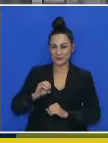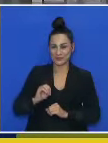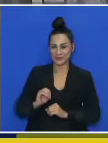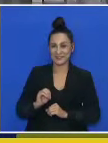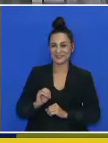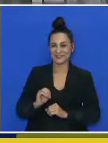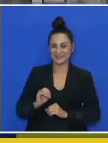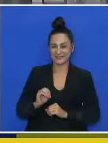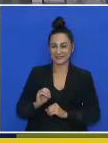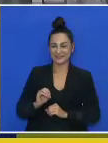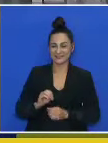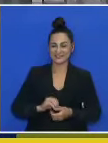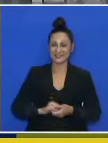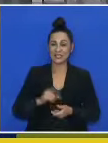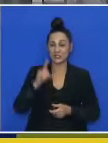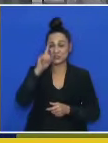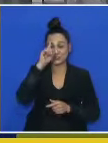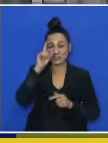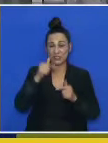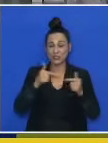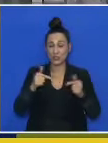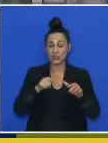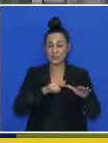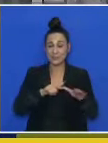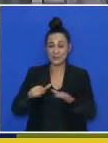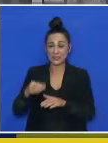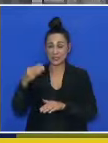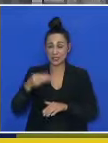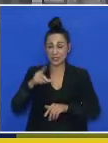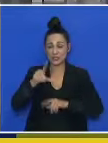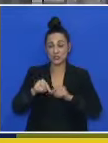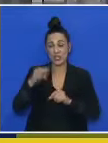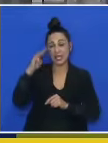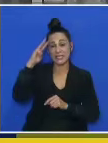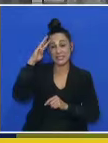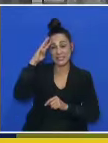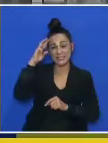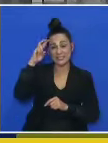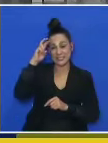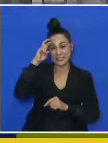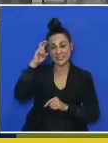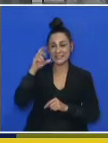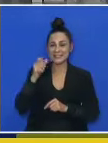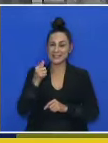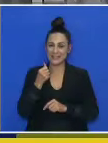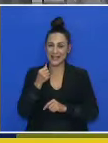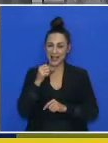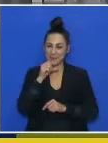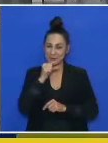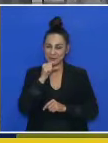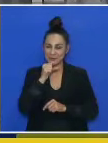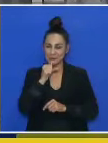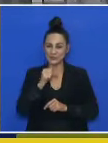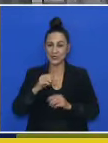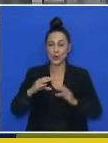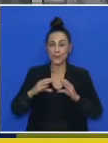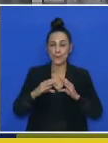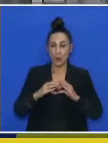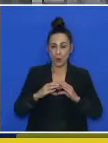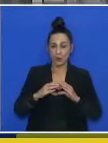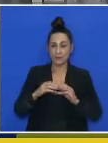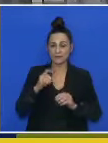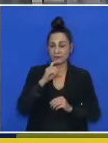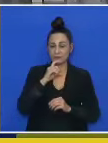20. Dia de sorte, com 3 sorteios semanais, às terças, quintas e sábados. Bola verde,